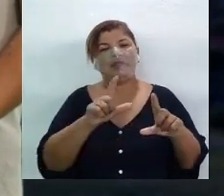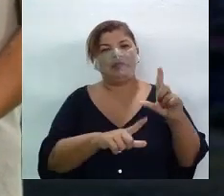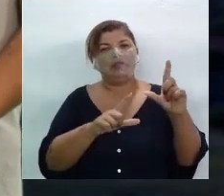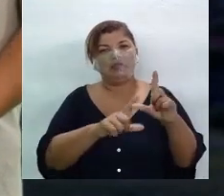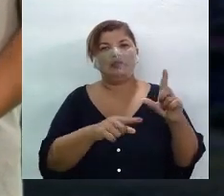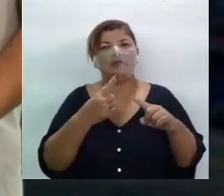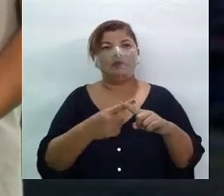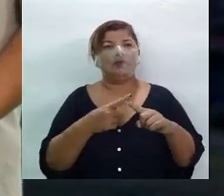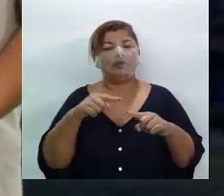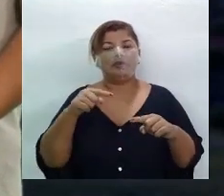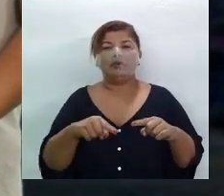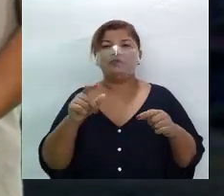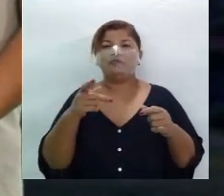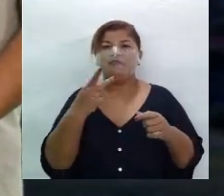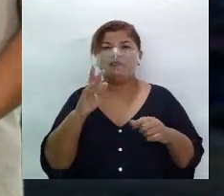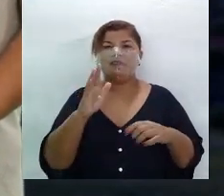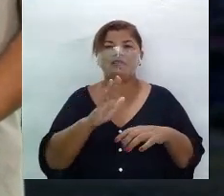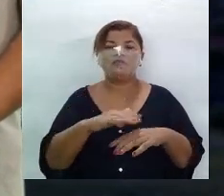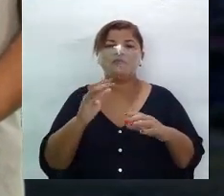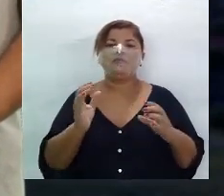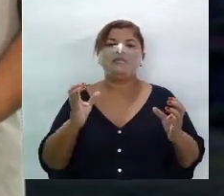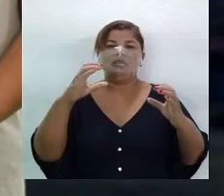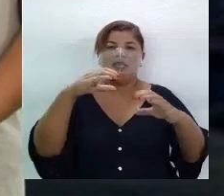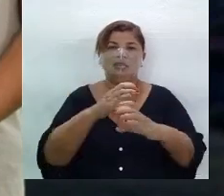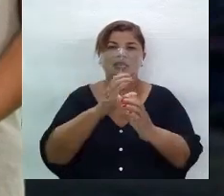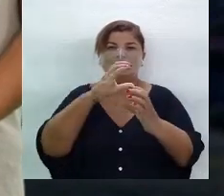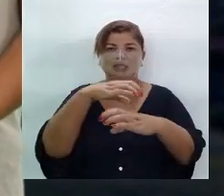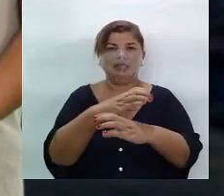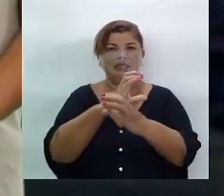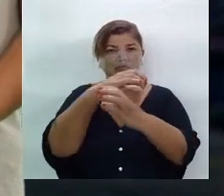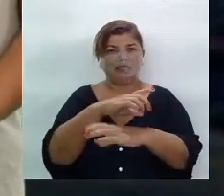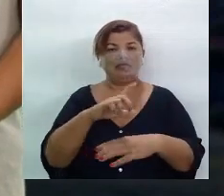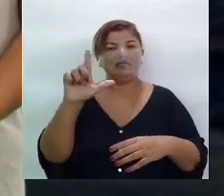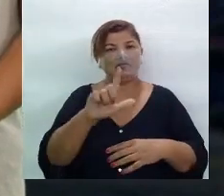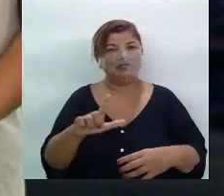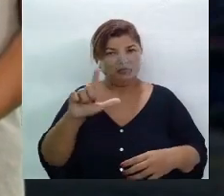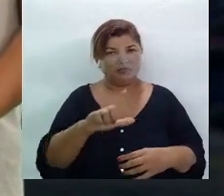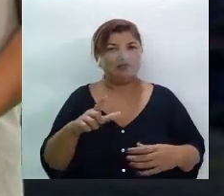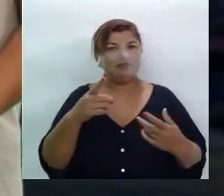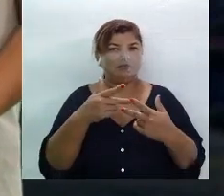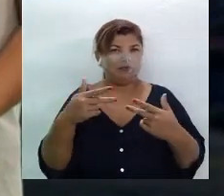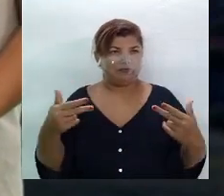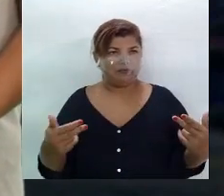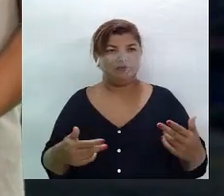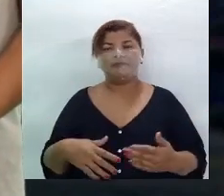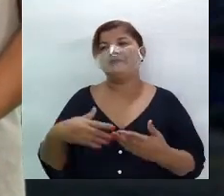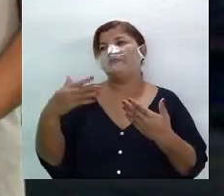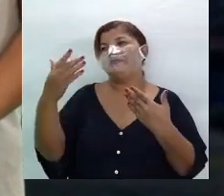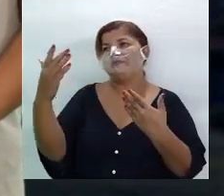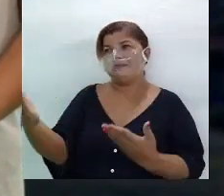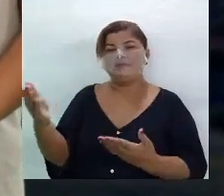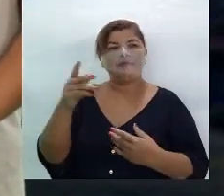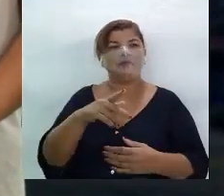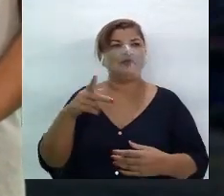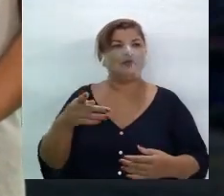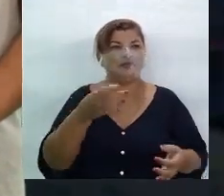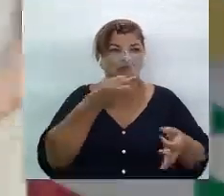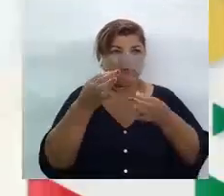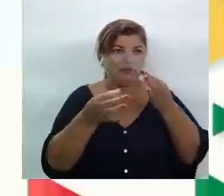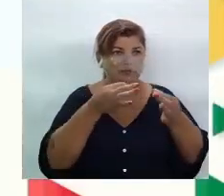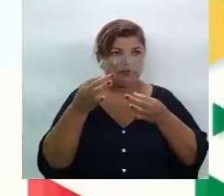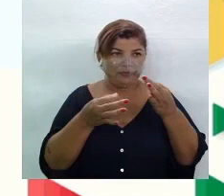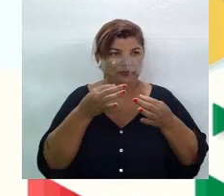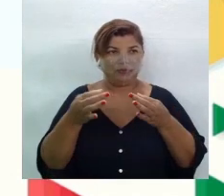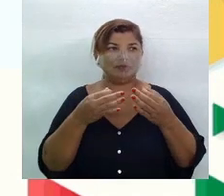não é isso? Sim. Lendas da literatura, certo? Então vamos lá, vamos adiante. Professor, comentário da aula de hoje, na